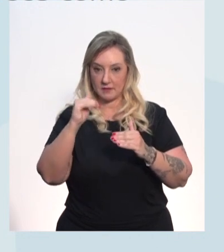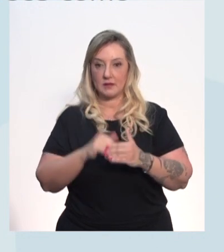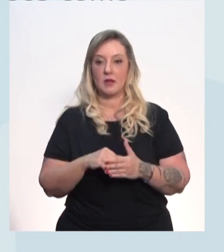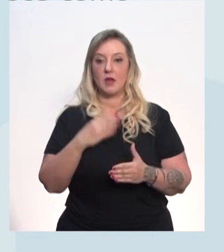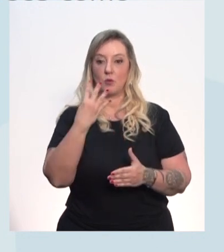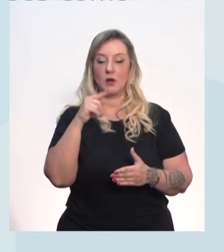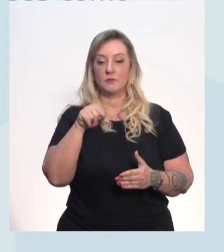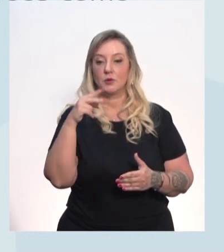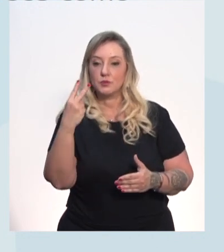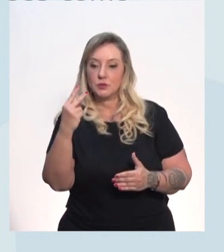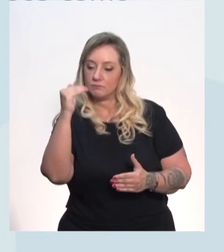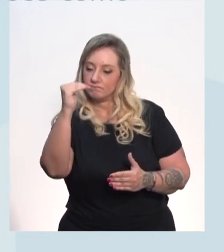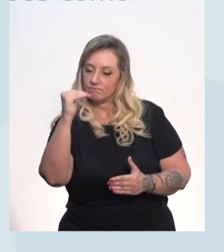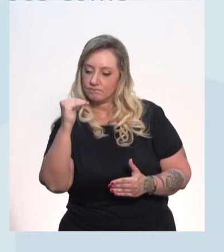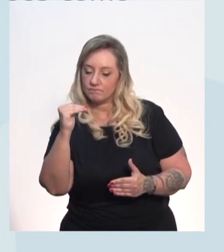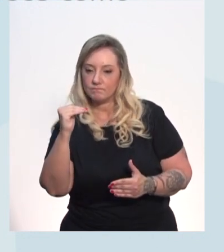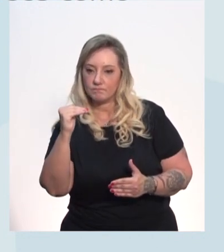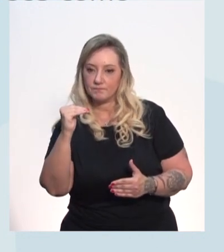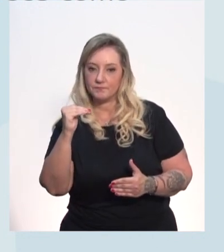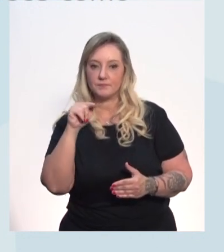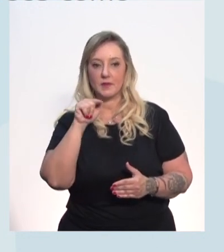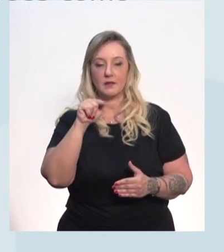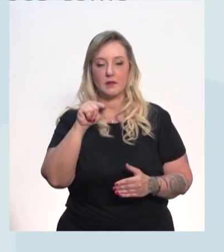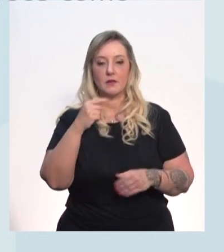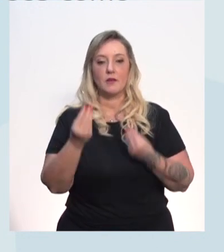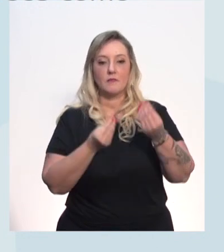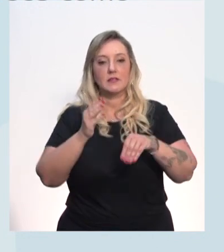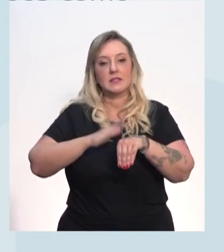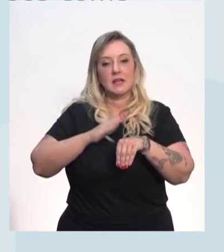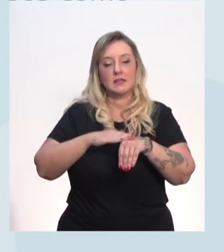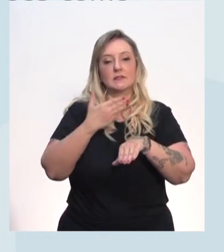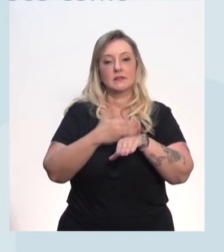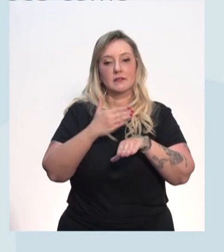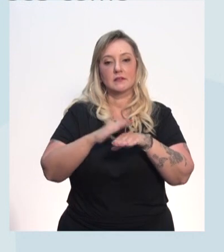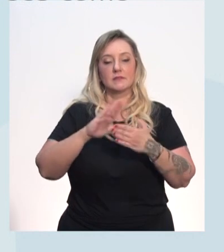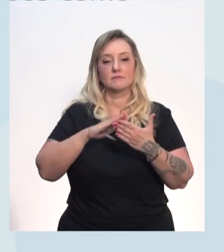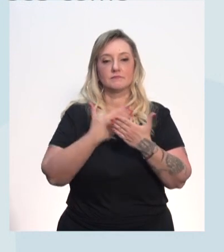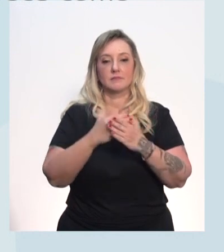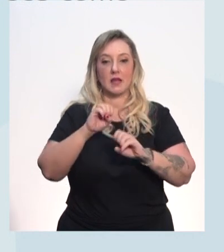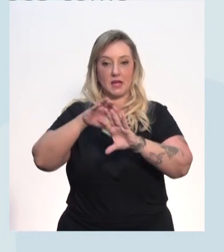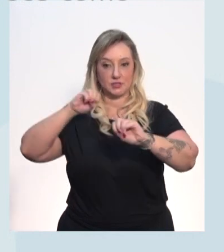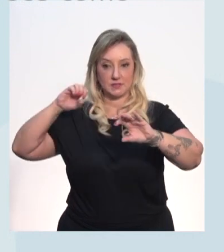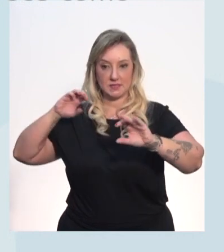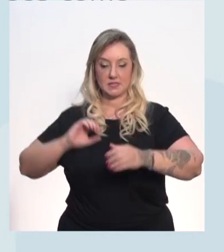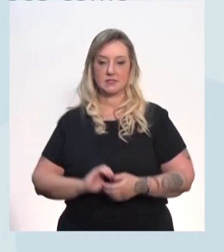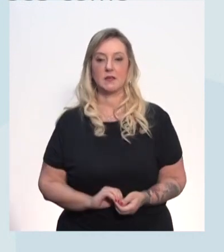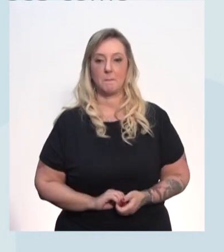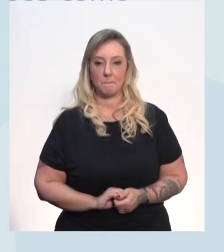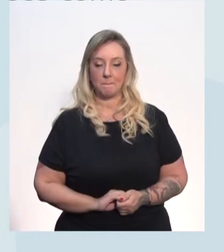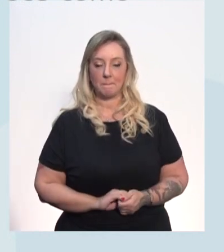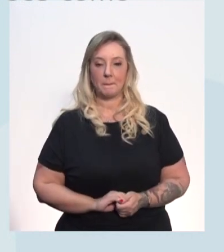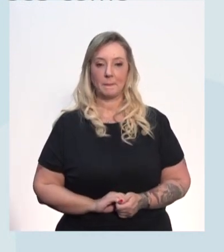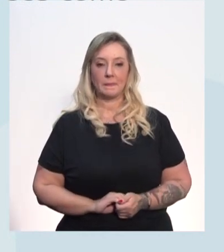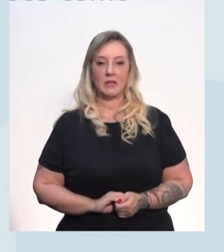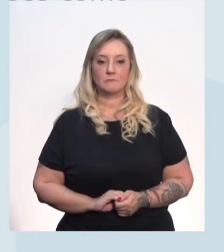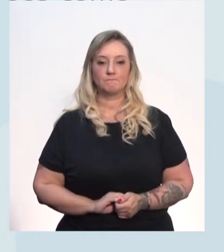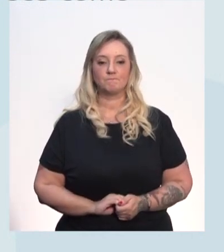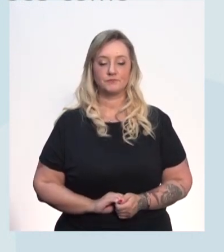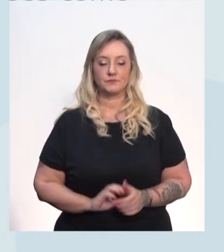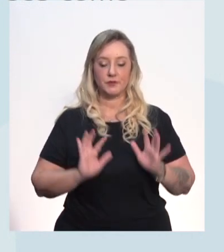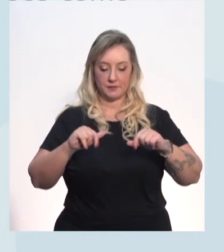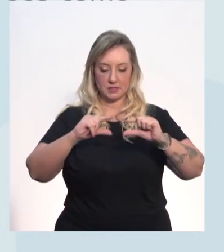uma olhadinha, né, quando a gente clica no link desse primeiro parágrafo, nós temos um documento orientador que traz várias